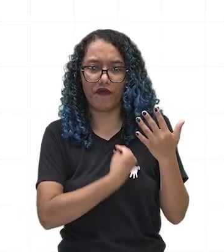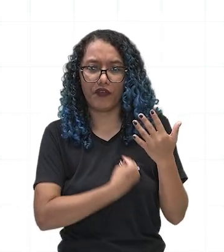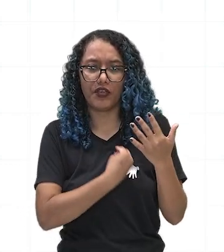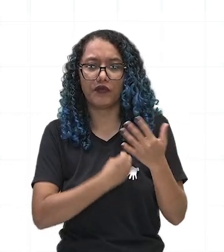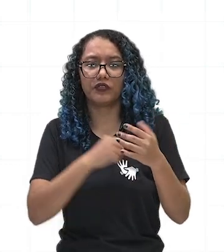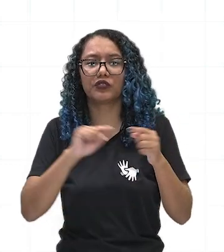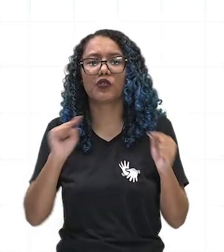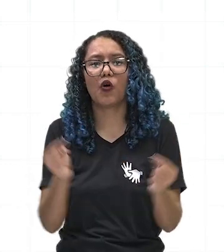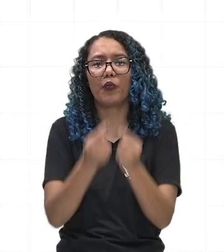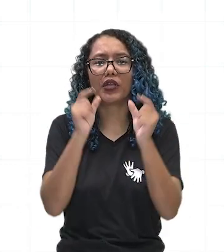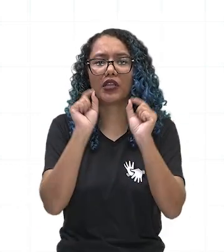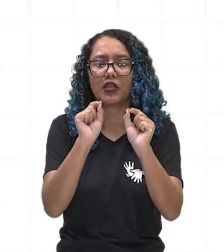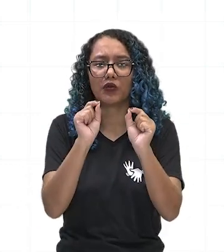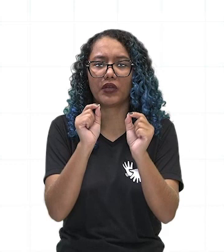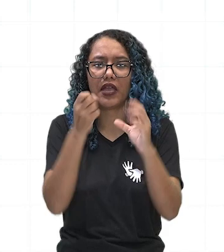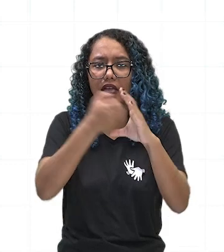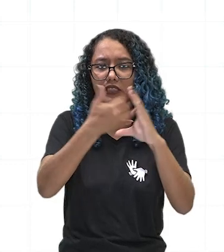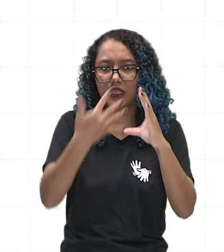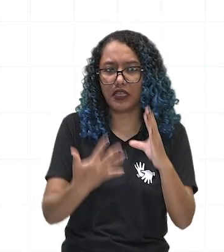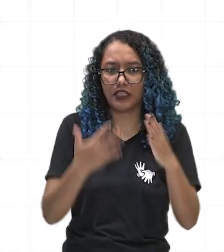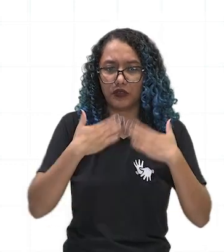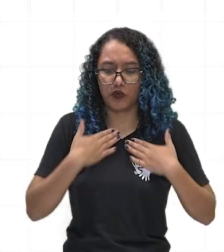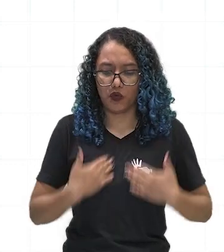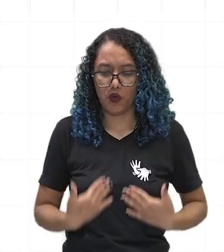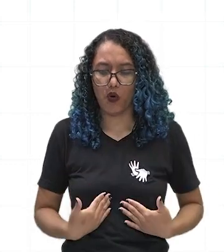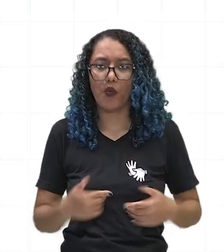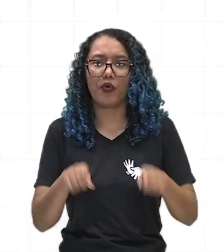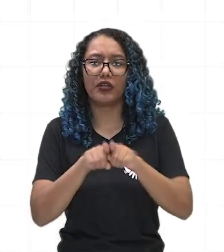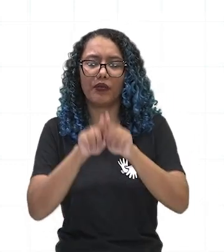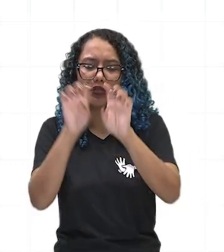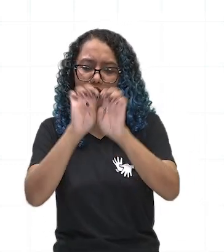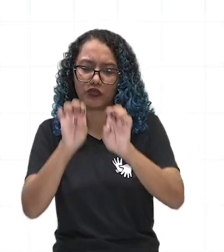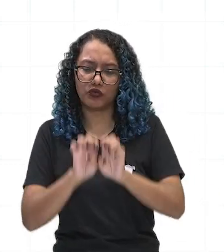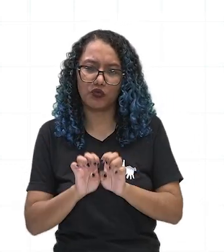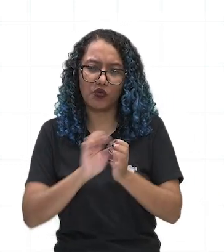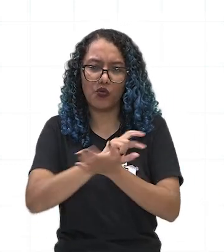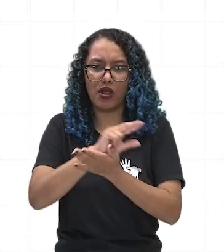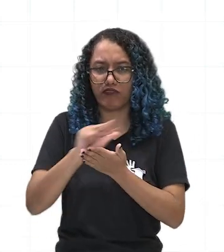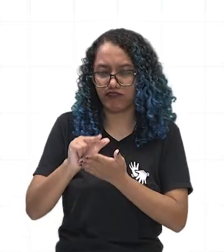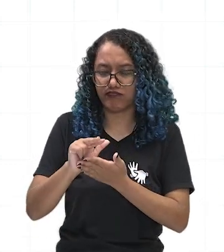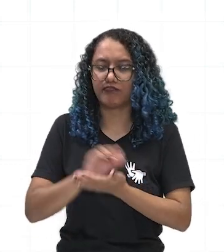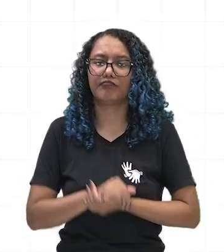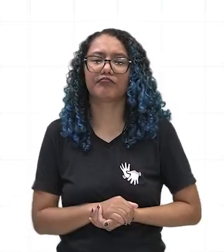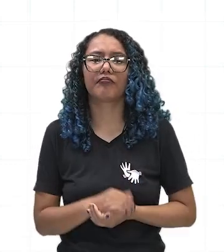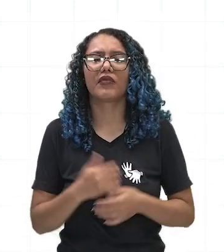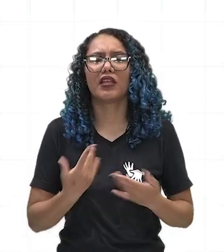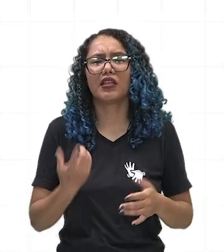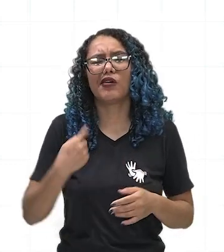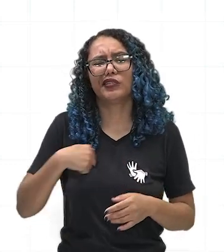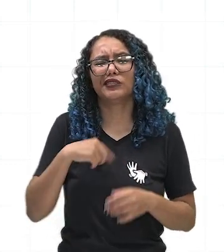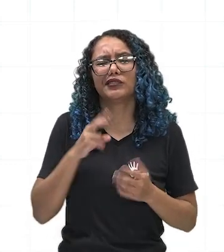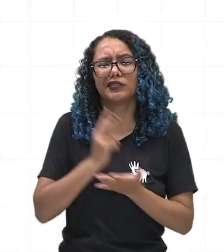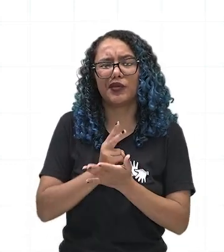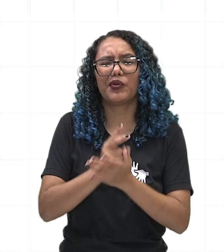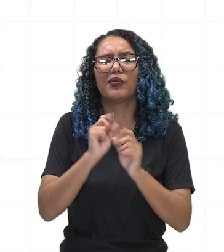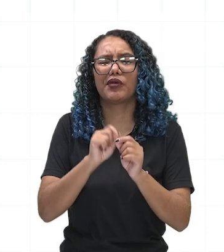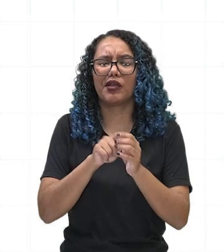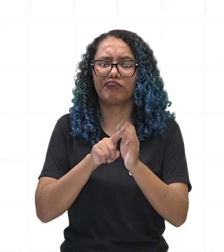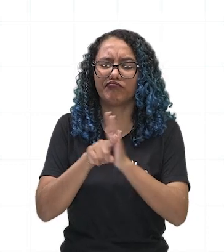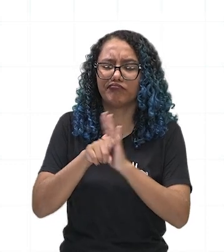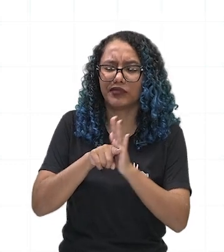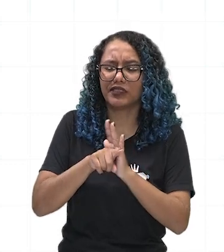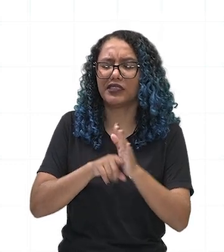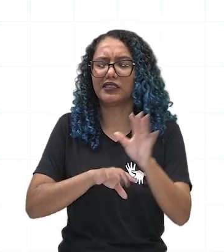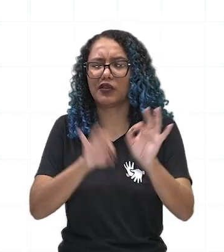suas semelhanças fisiológicas e morfológicas. Então o ser humano sempre buscou organizar de alguma forma